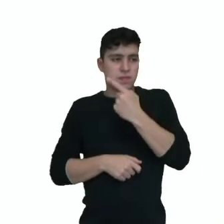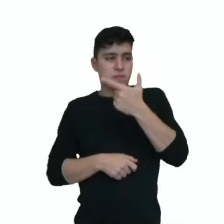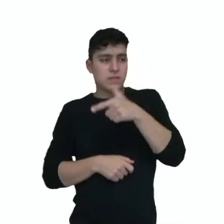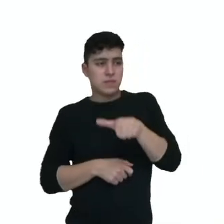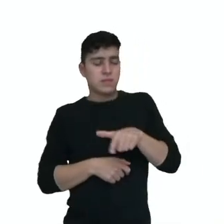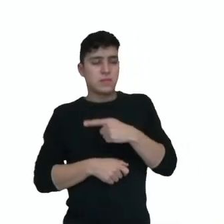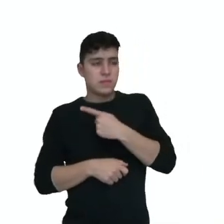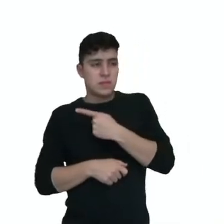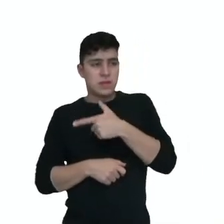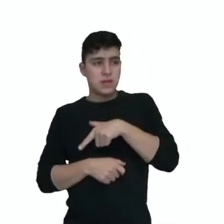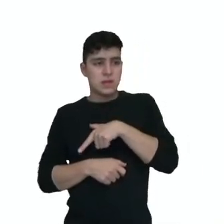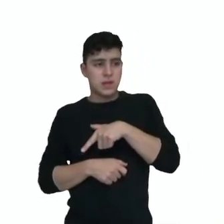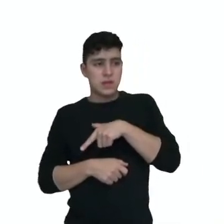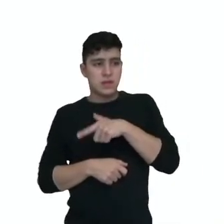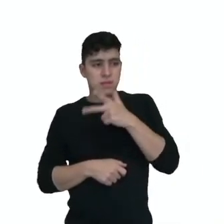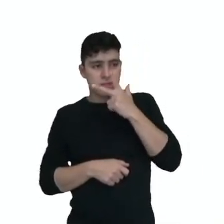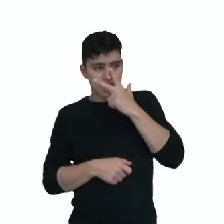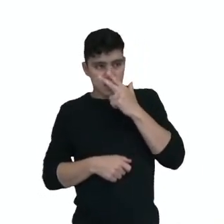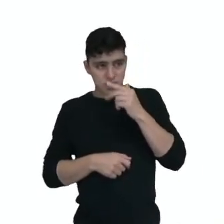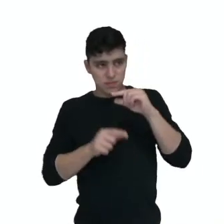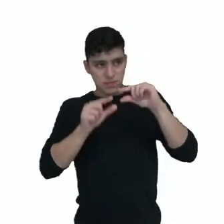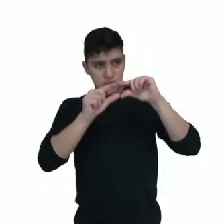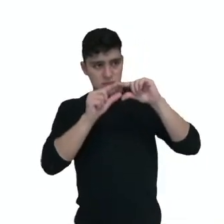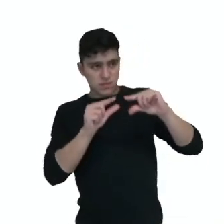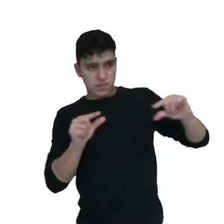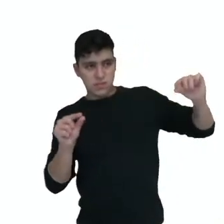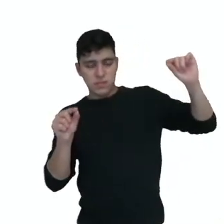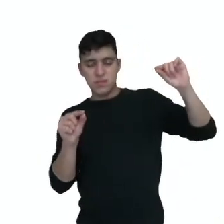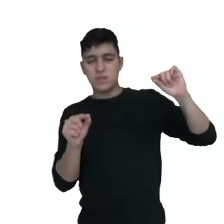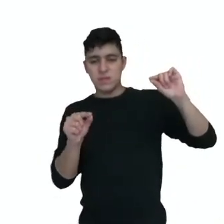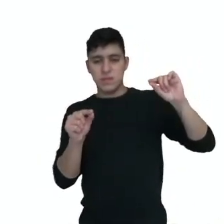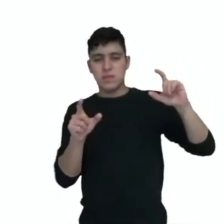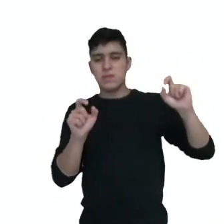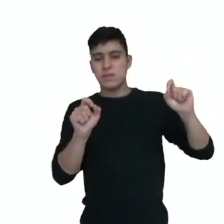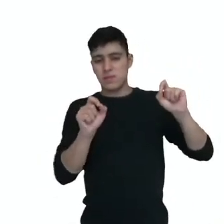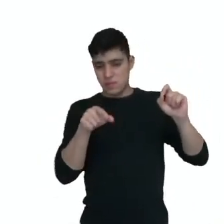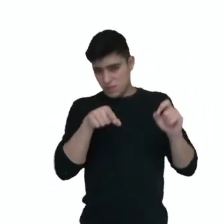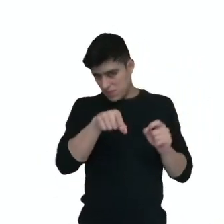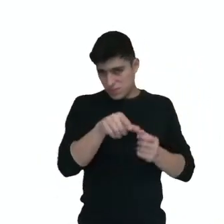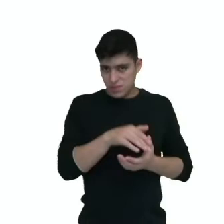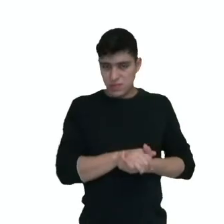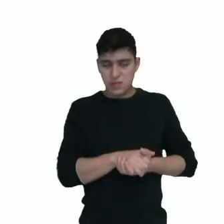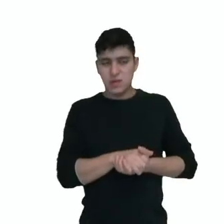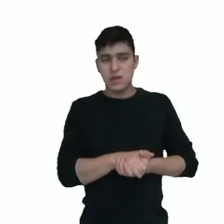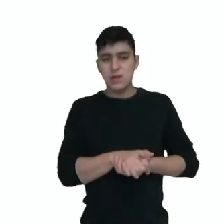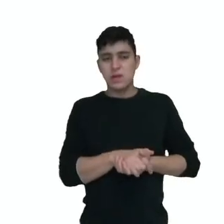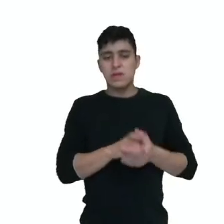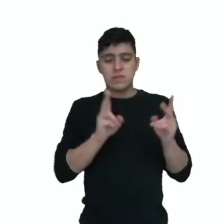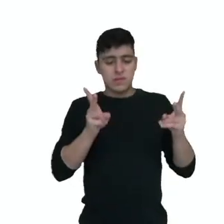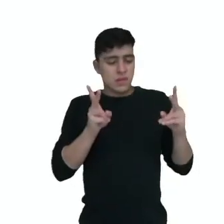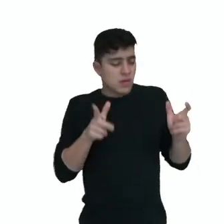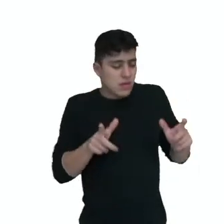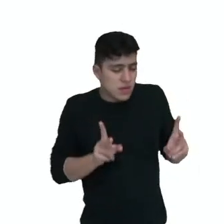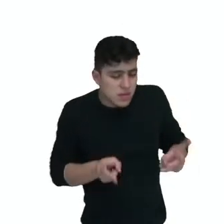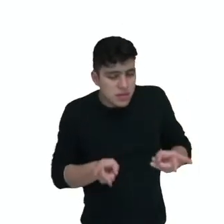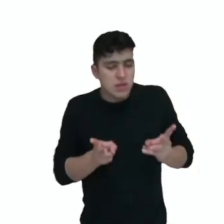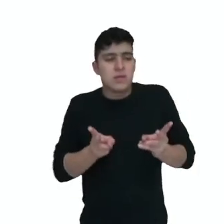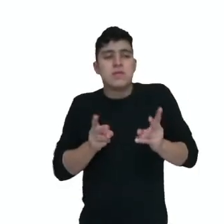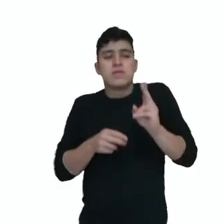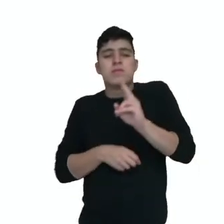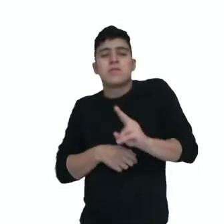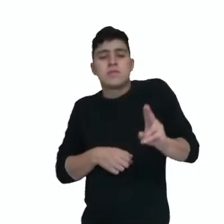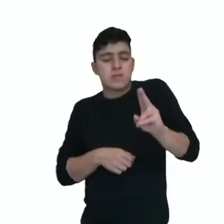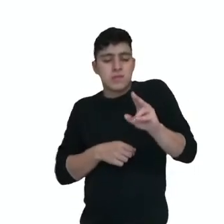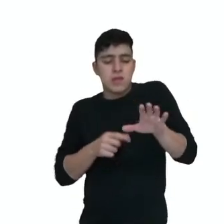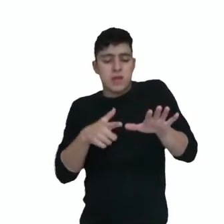tem esse compridinho aqui, né? Ele é um ciliado séssil, tá? Ele fica fixo num local, ele só usa os cílios